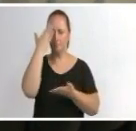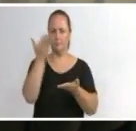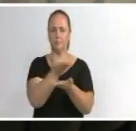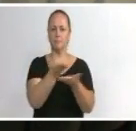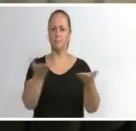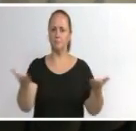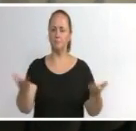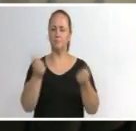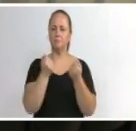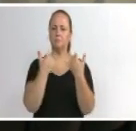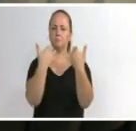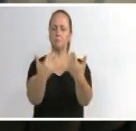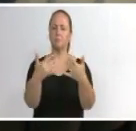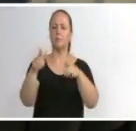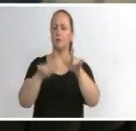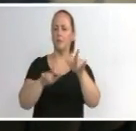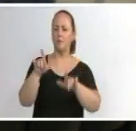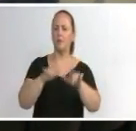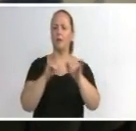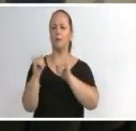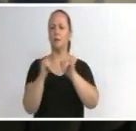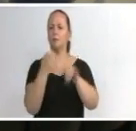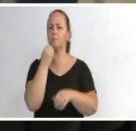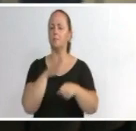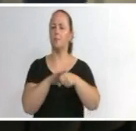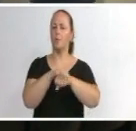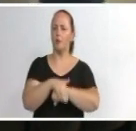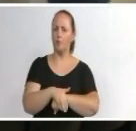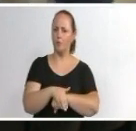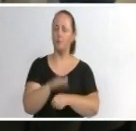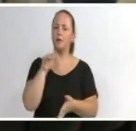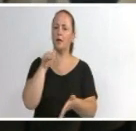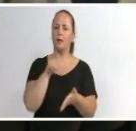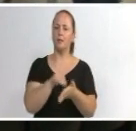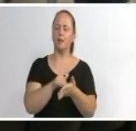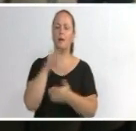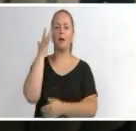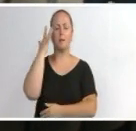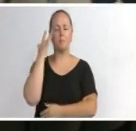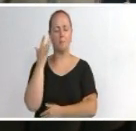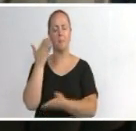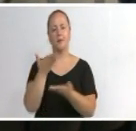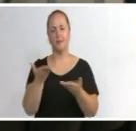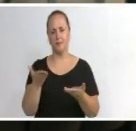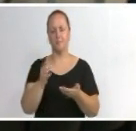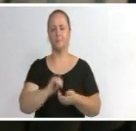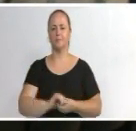acompanharam pela TVL, pela internet. Uma boa noite e até a sessão de amanhã.